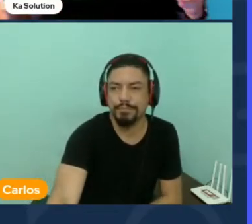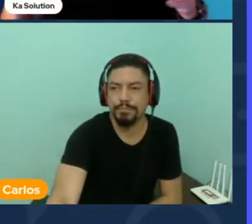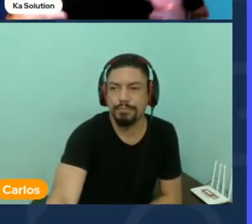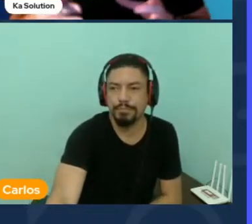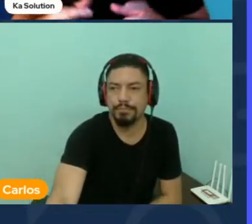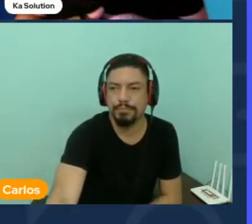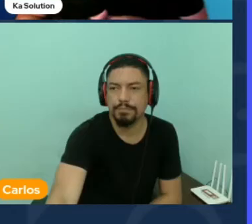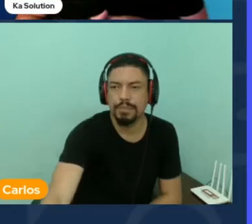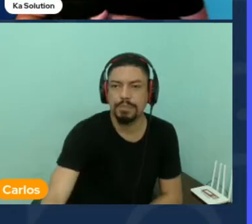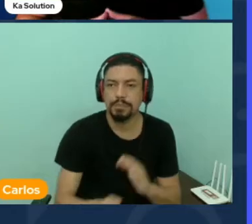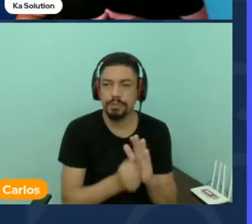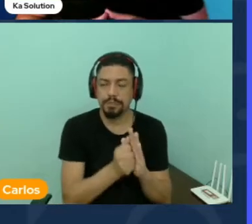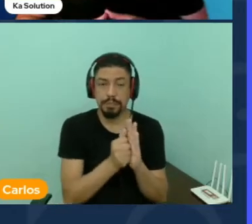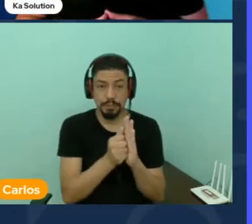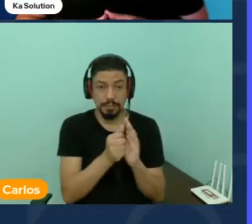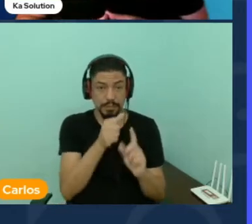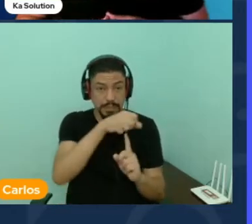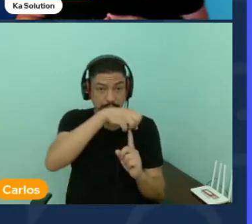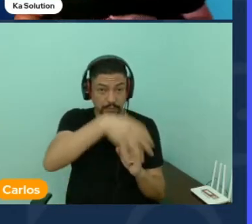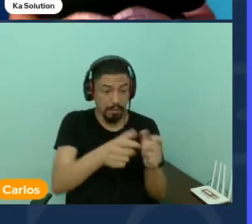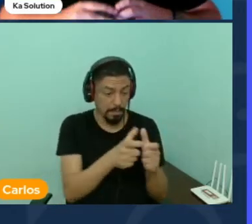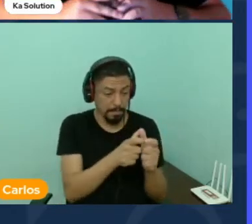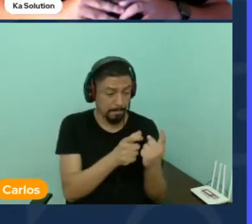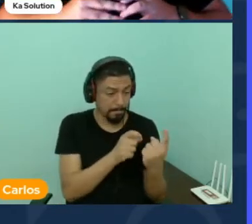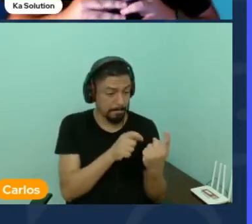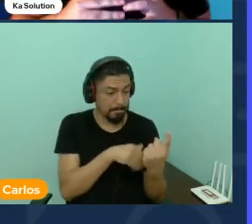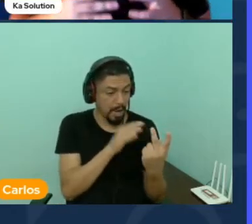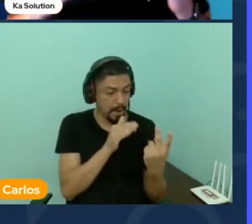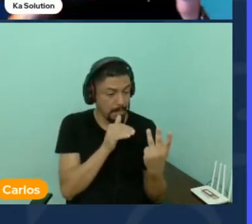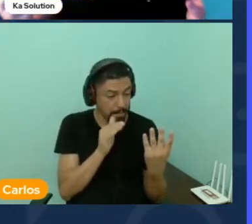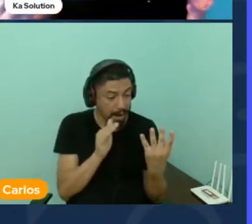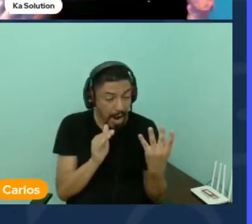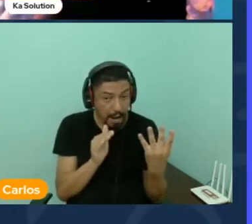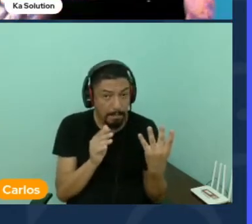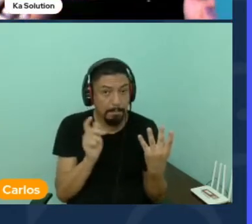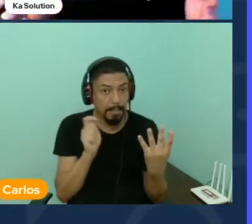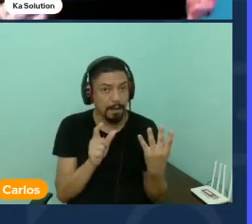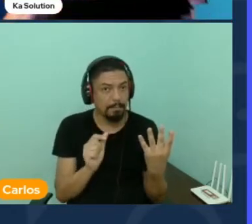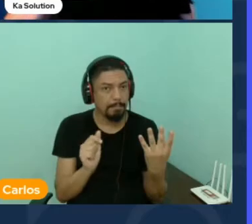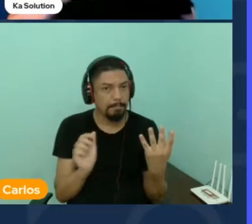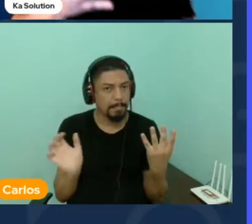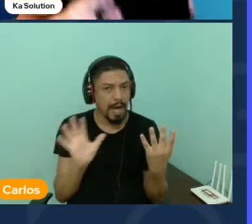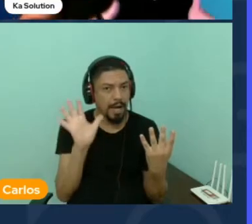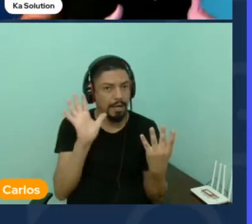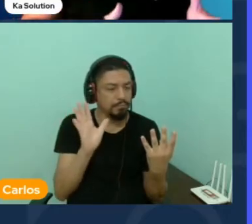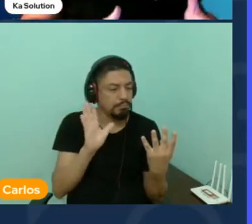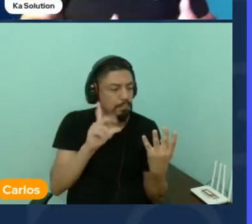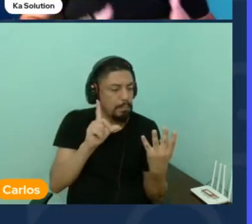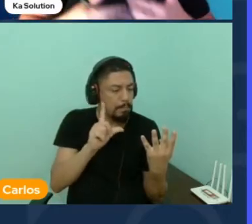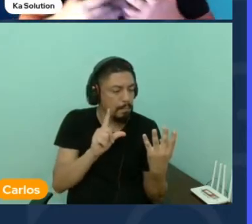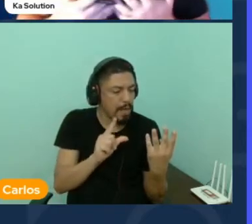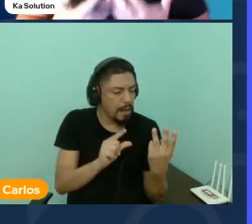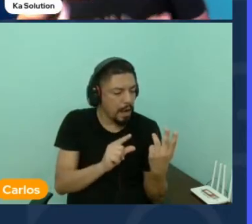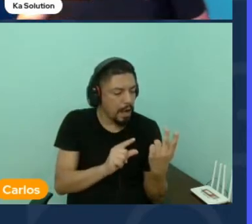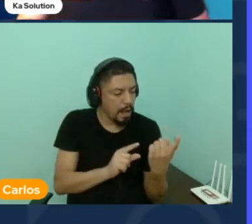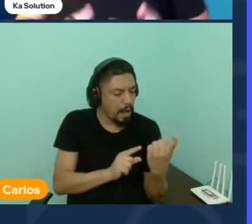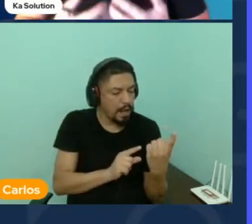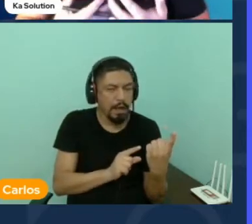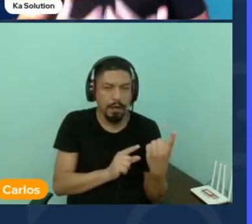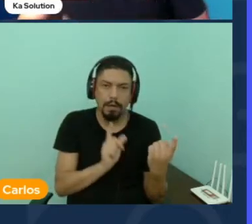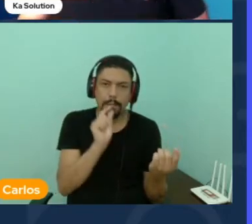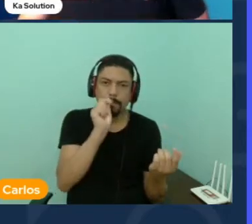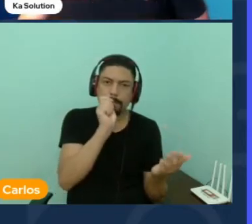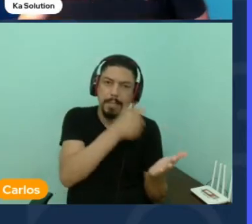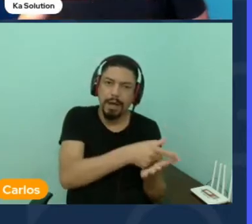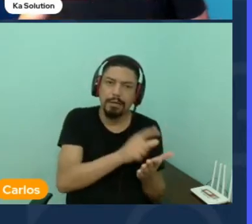Se eu tenho menos servidores, eu vou pagar menos. Mas eu só vou ter mais servidores quando eu preciso, quando a minha demanda,